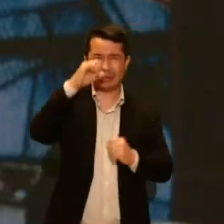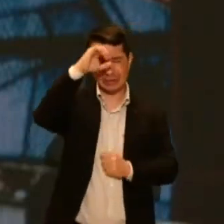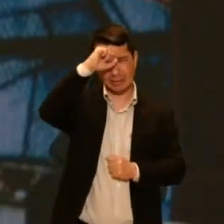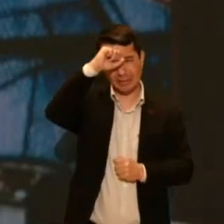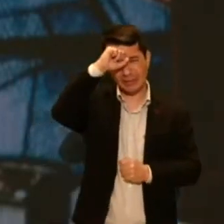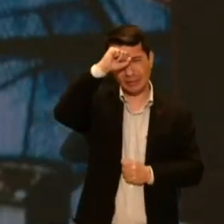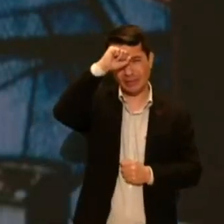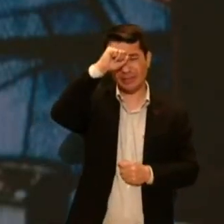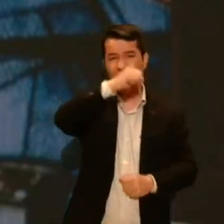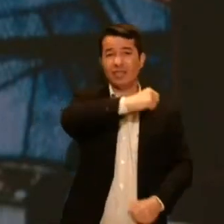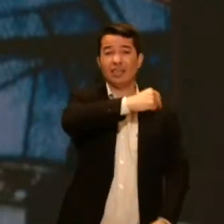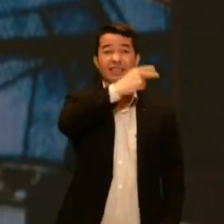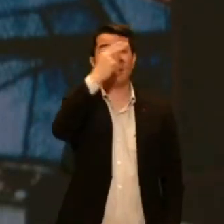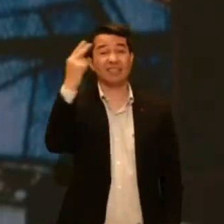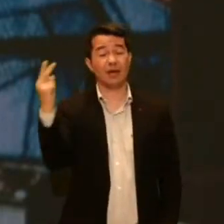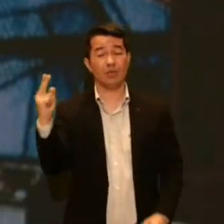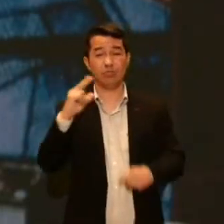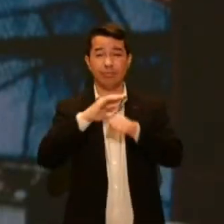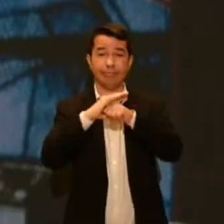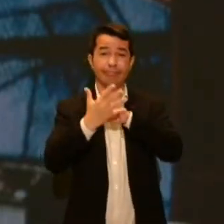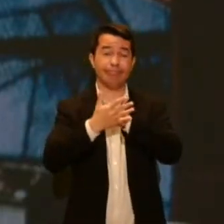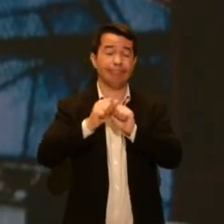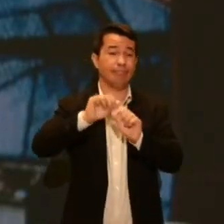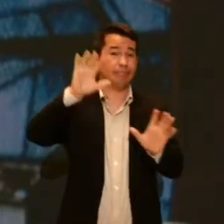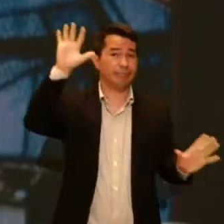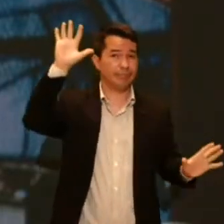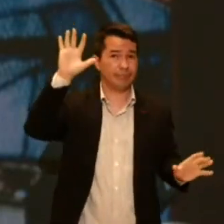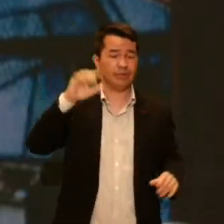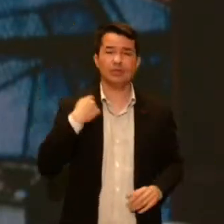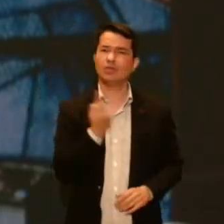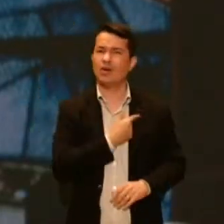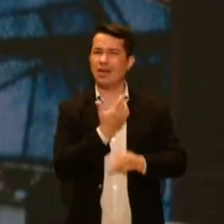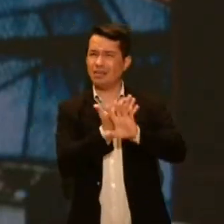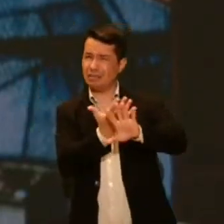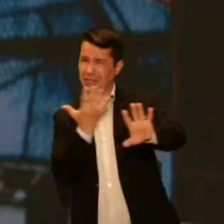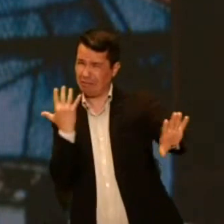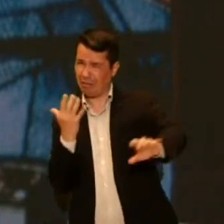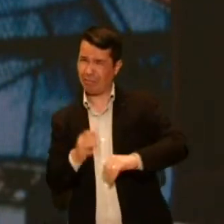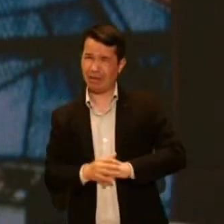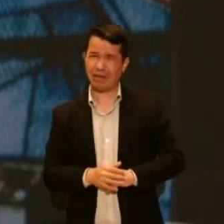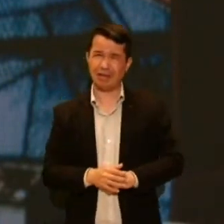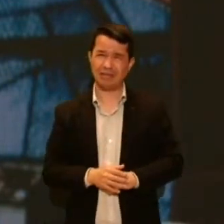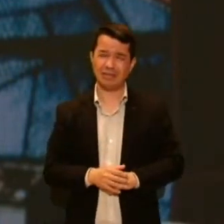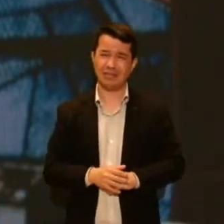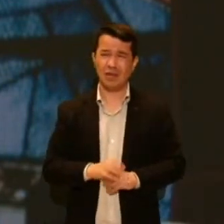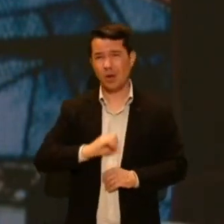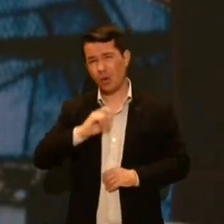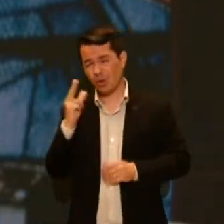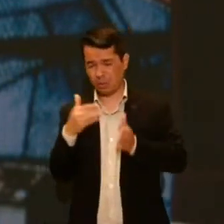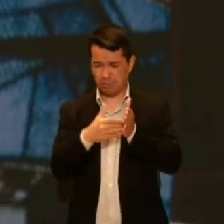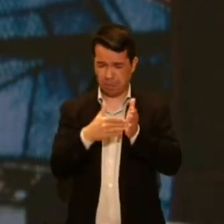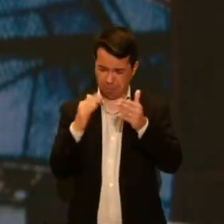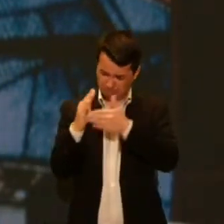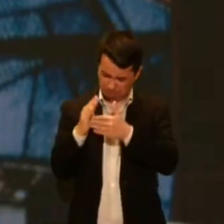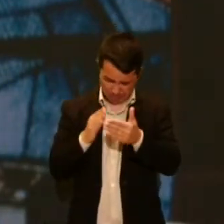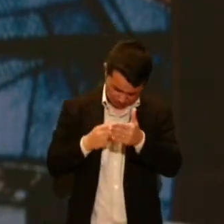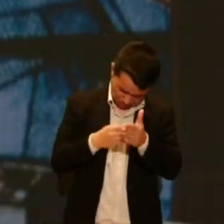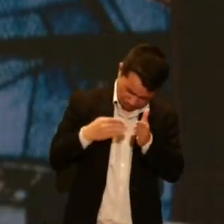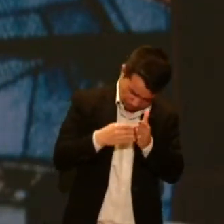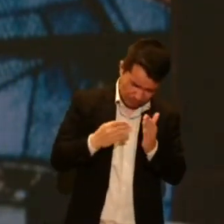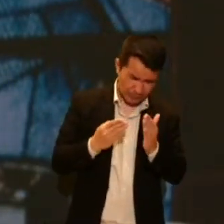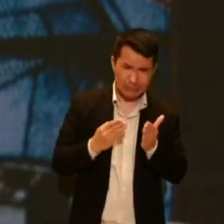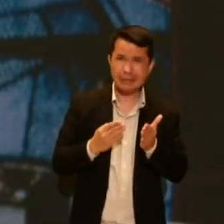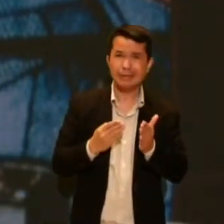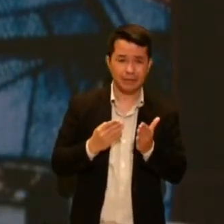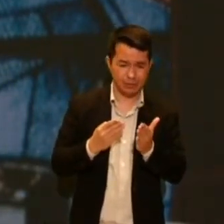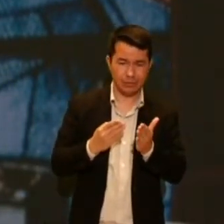pandemia, que não há distância que nos impeça de encontrar a essência